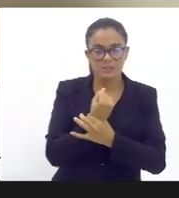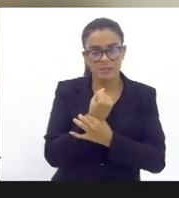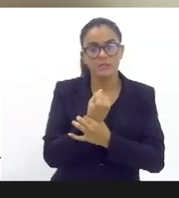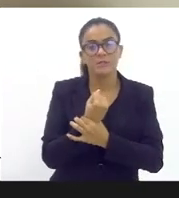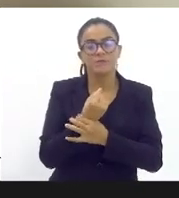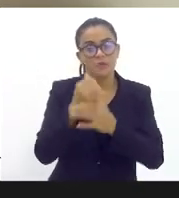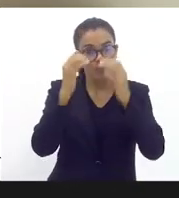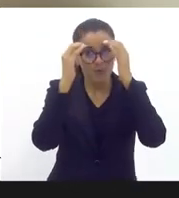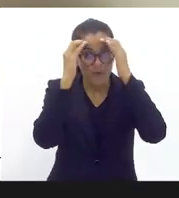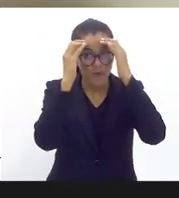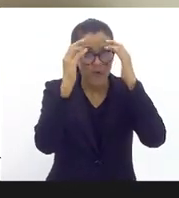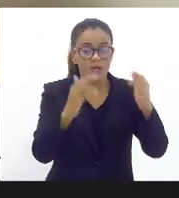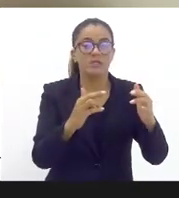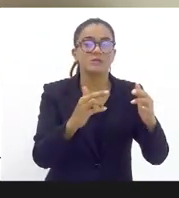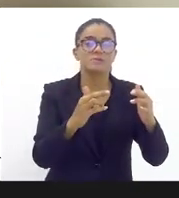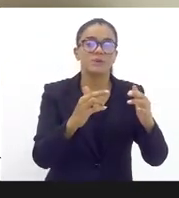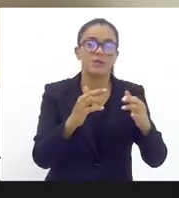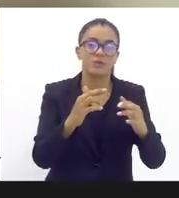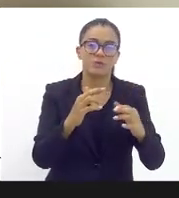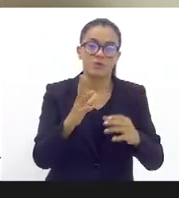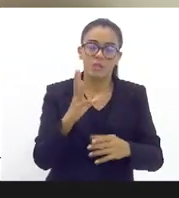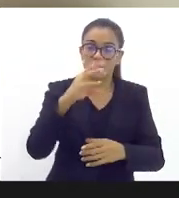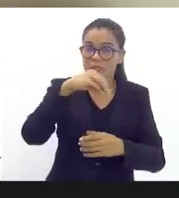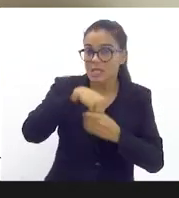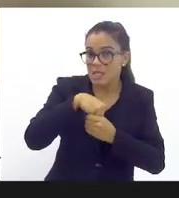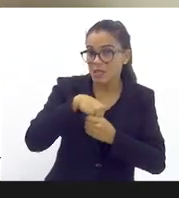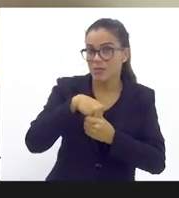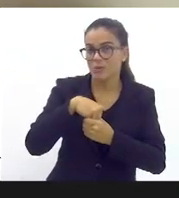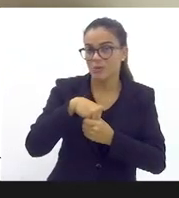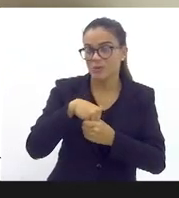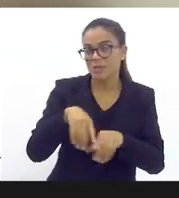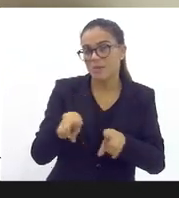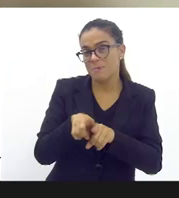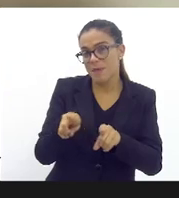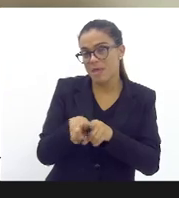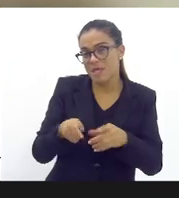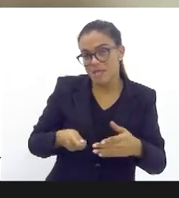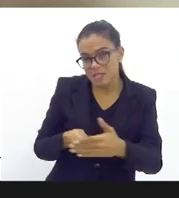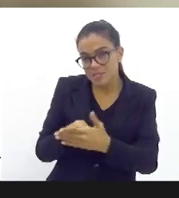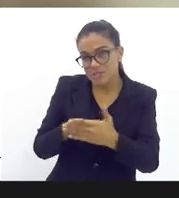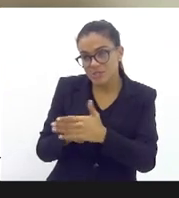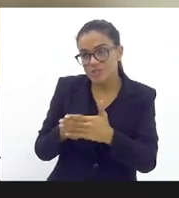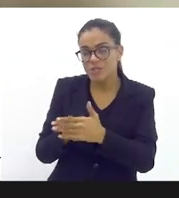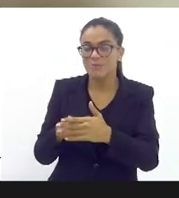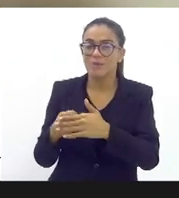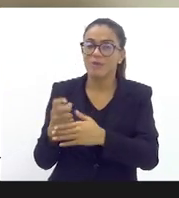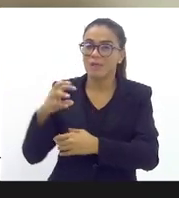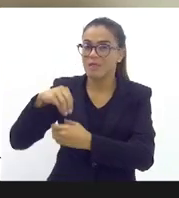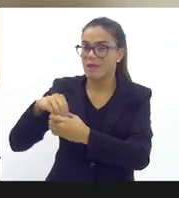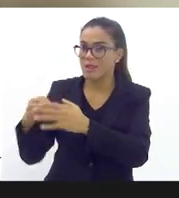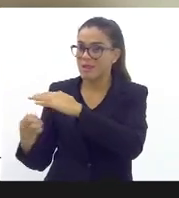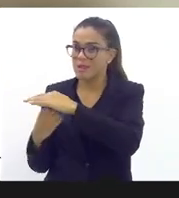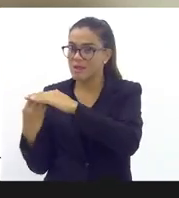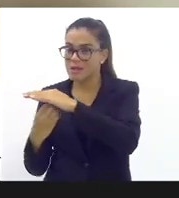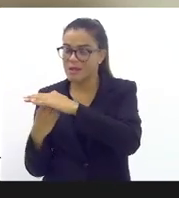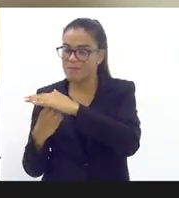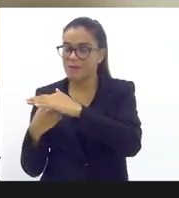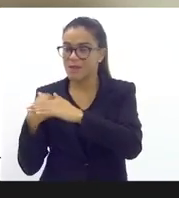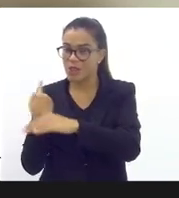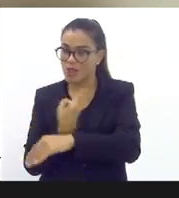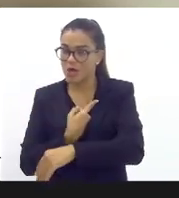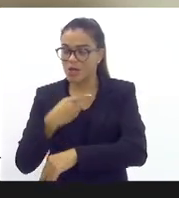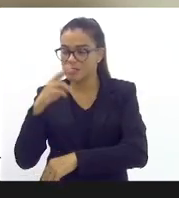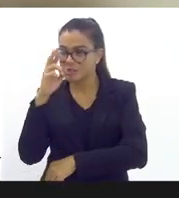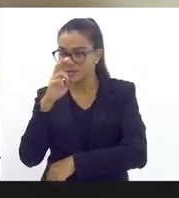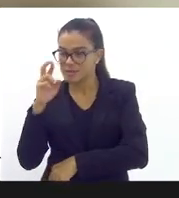respeito à diversidade internamente, já que nós exigimos isso das empresas que investigamos, nós temos